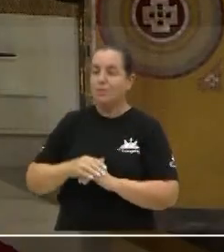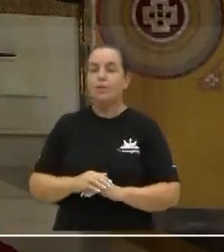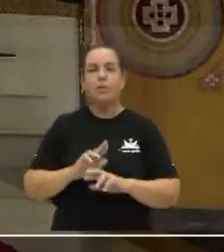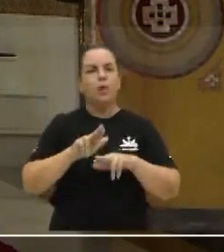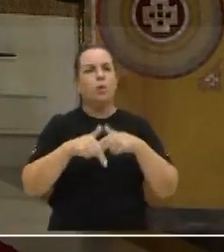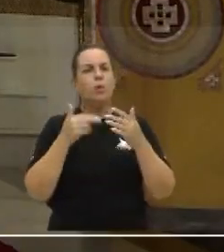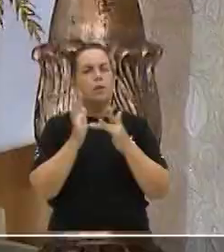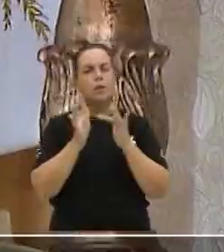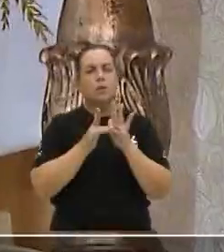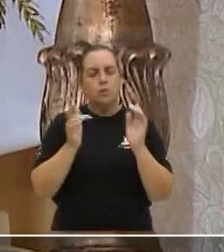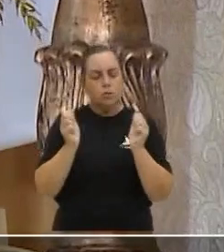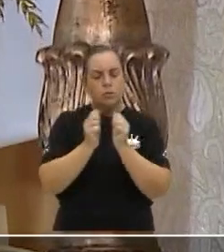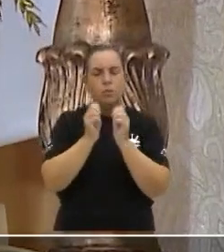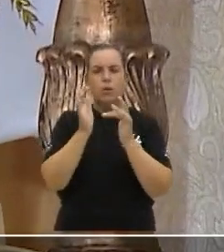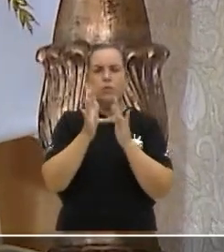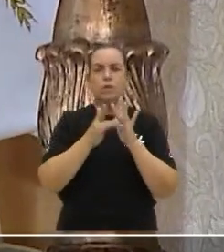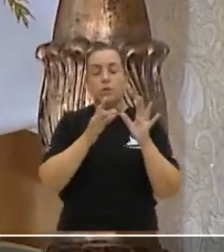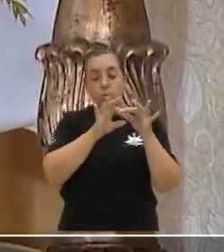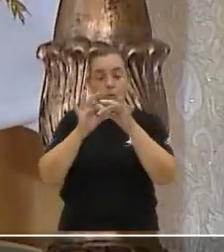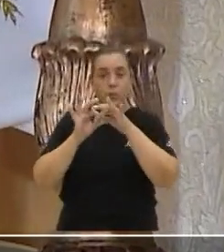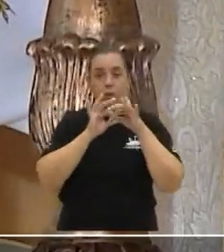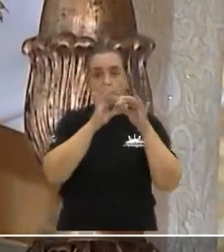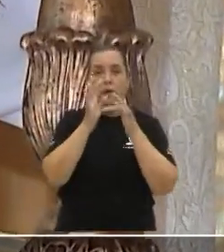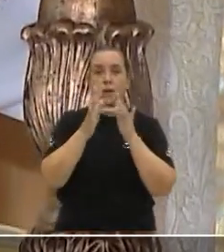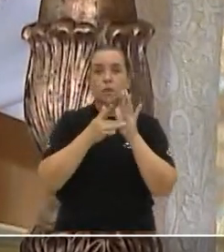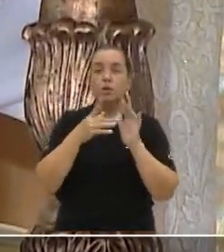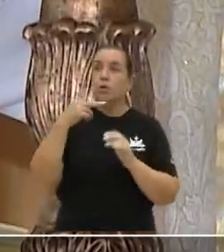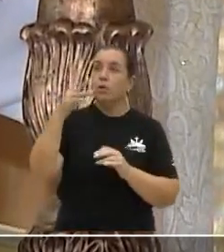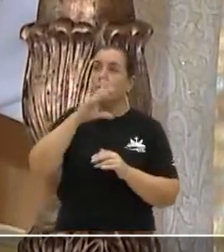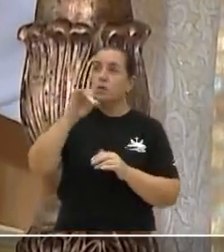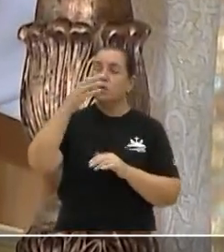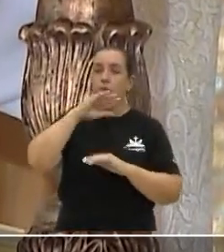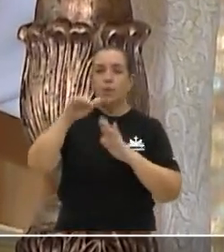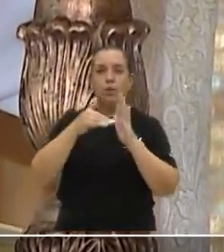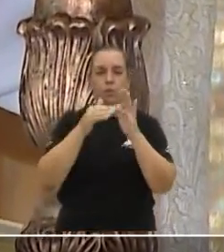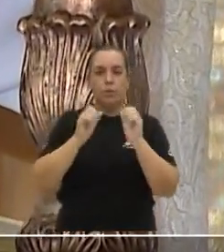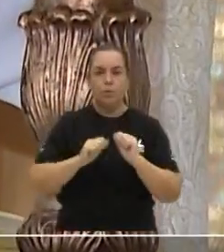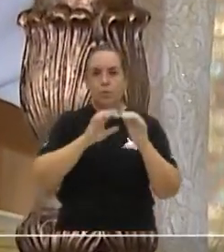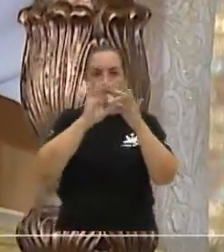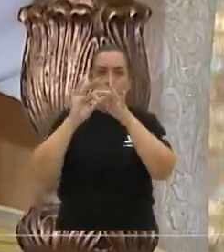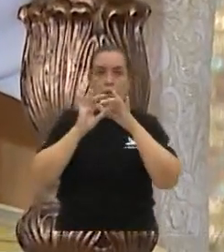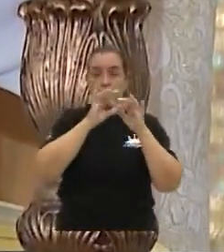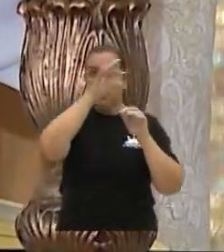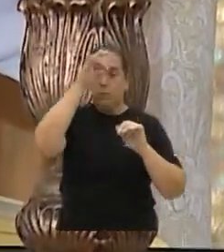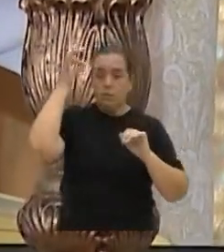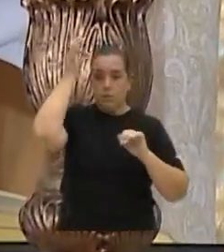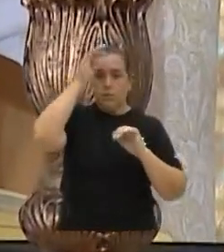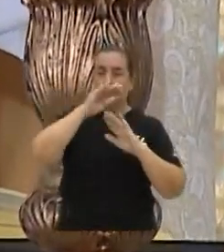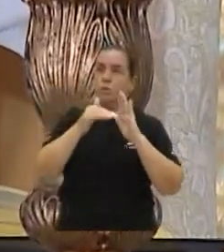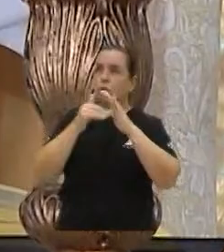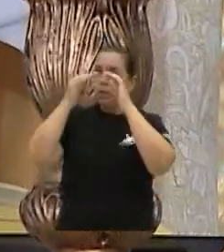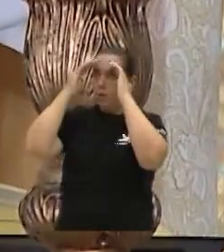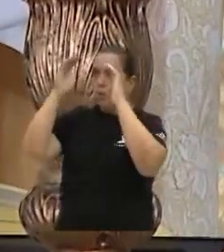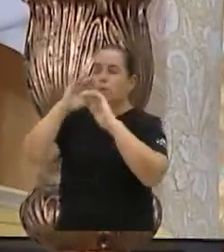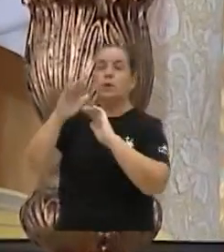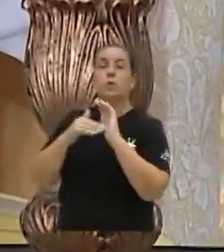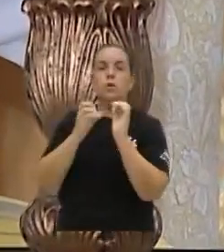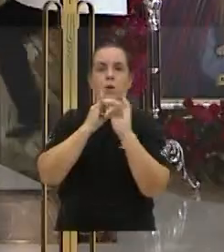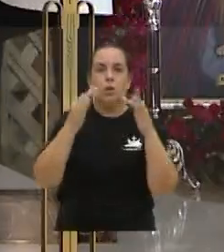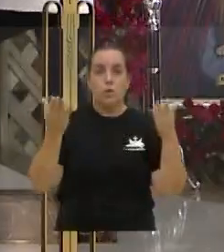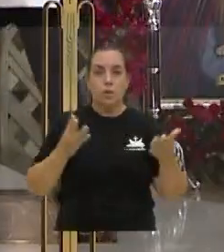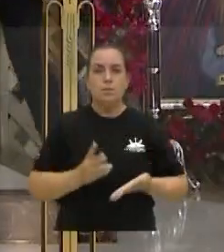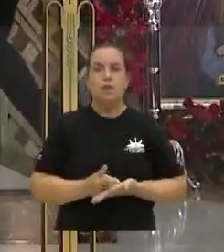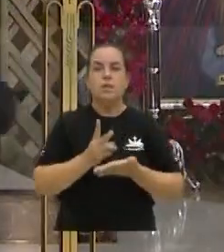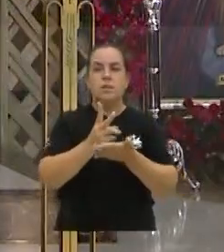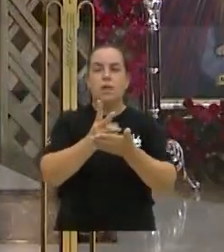Cristo, com Cristo, em Cristo. A vós, Deus Pai Todo-Poderoso, na unidade do Espírito Santo, toda honra e toda